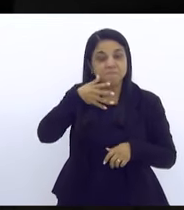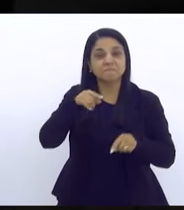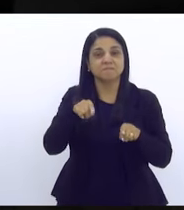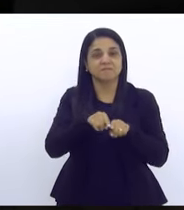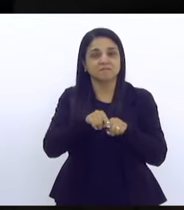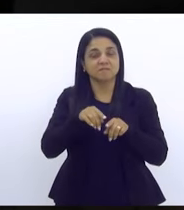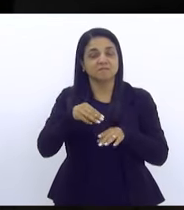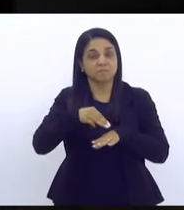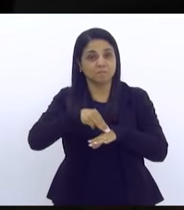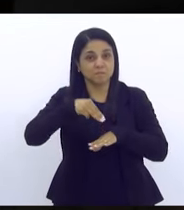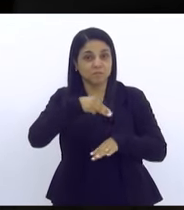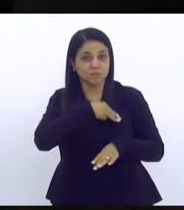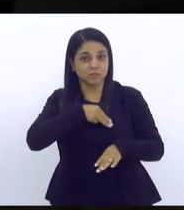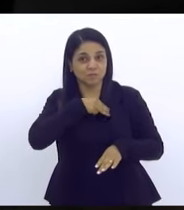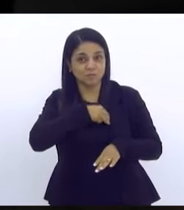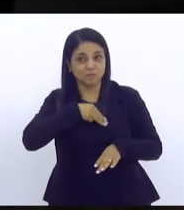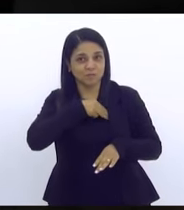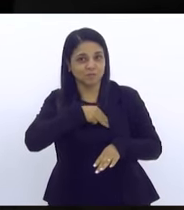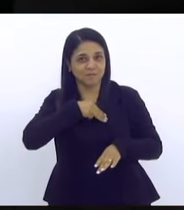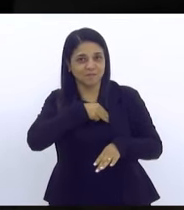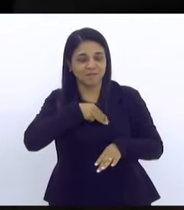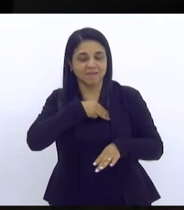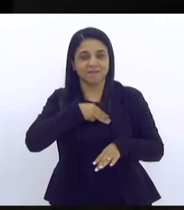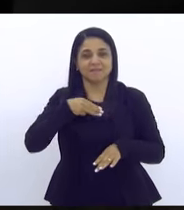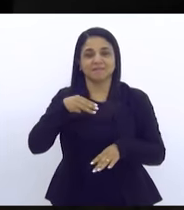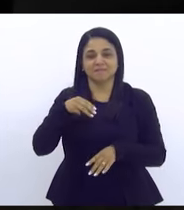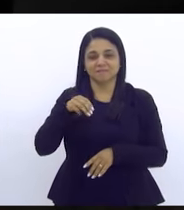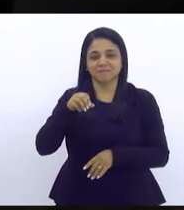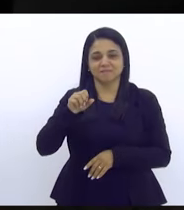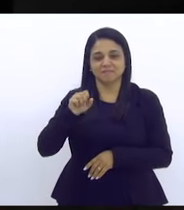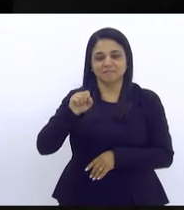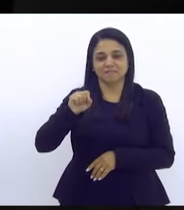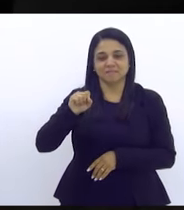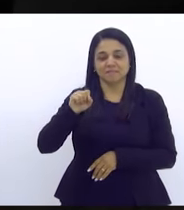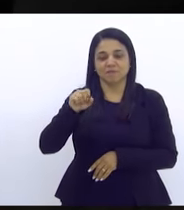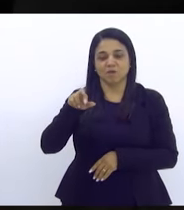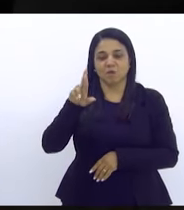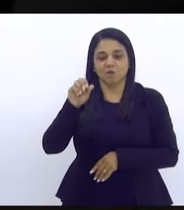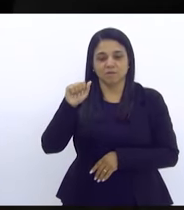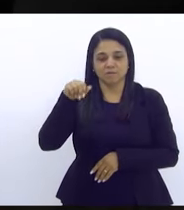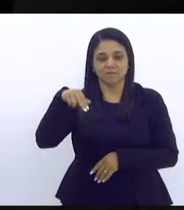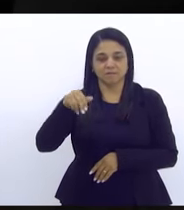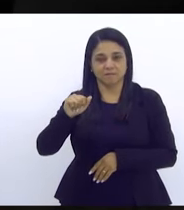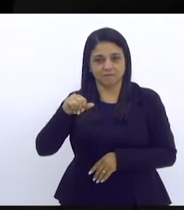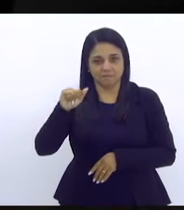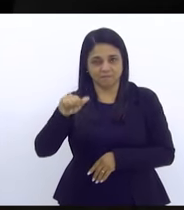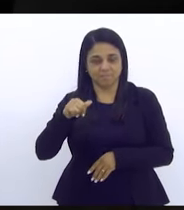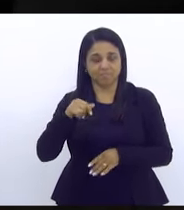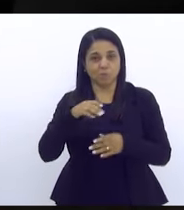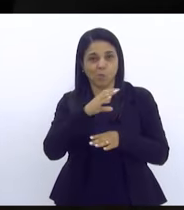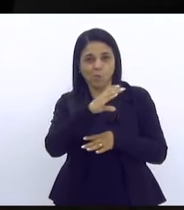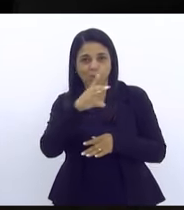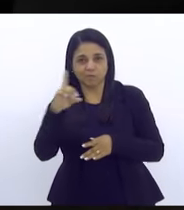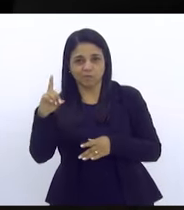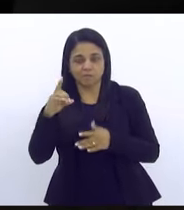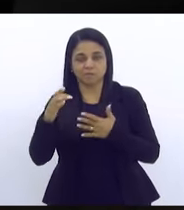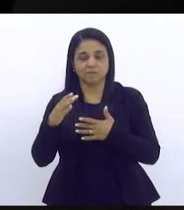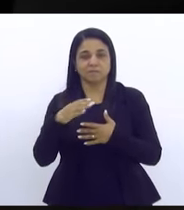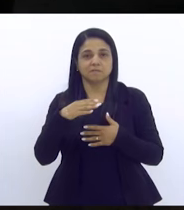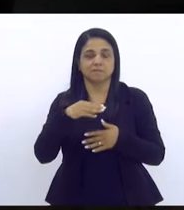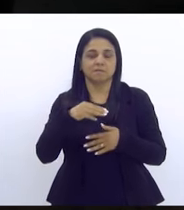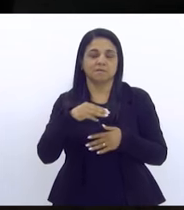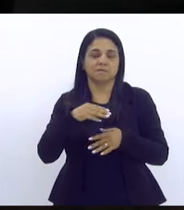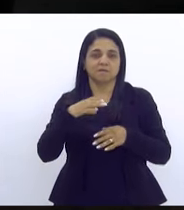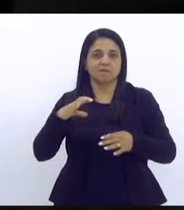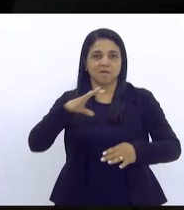com a missionária Elaine Soares, que é coordenadora da ADECIM Kids, que é a Assembleia de Deus em